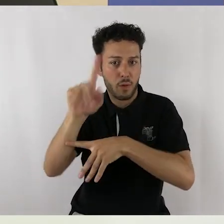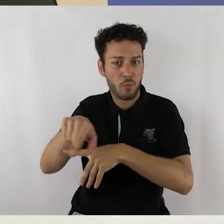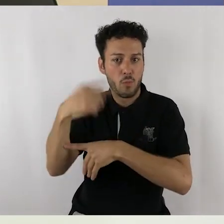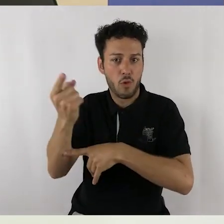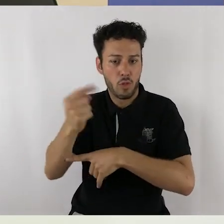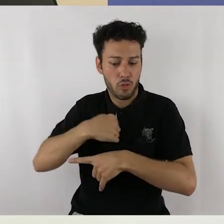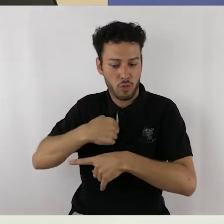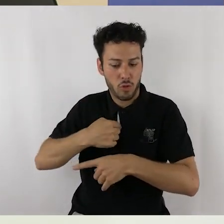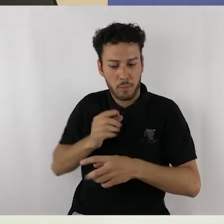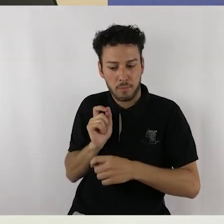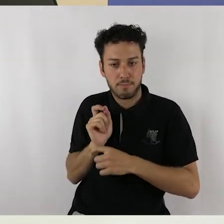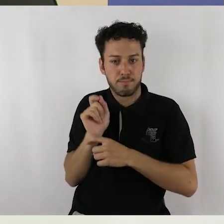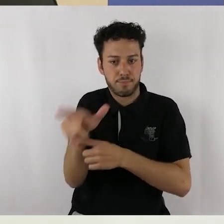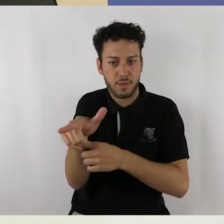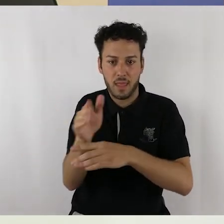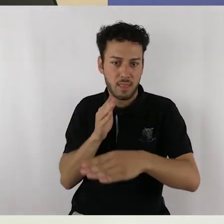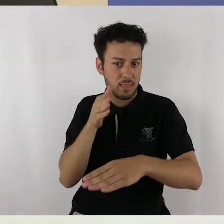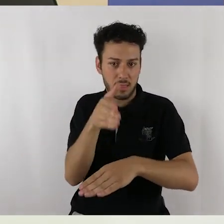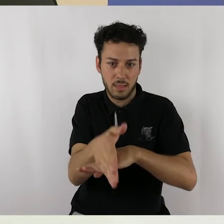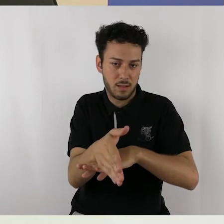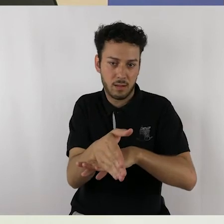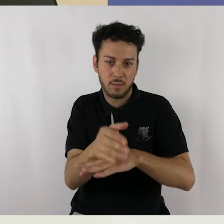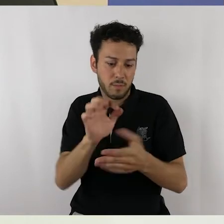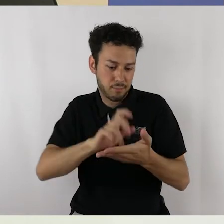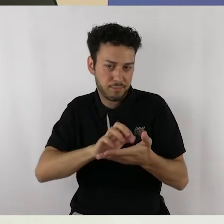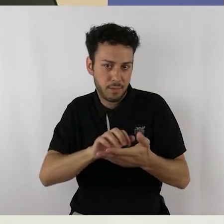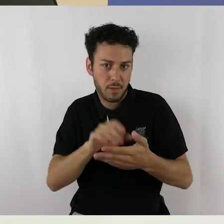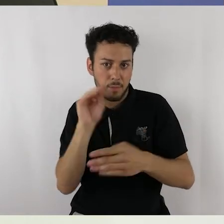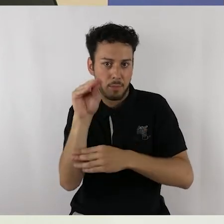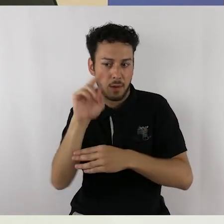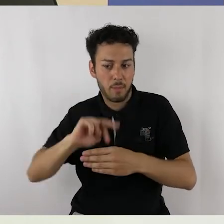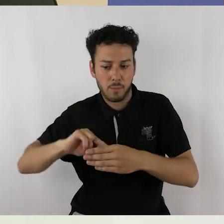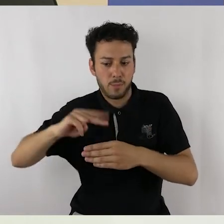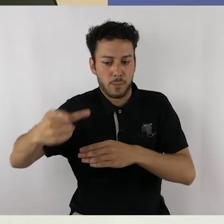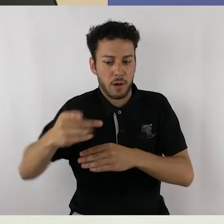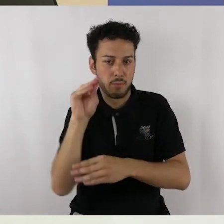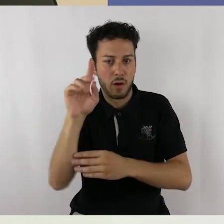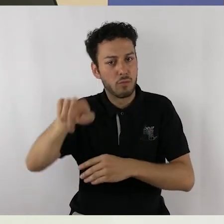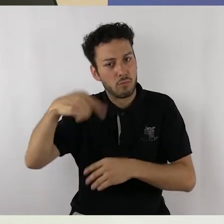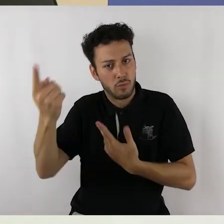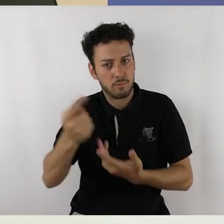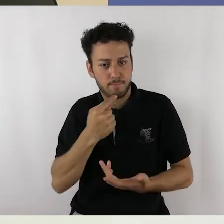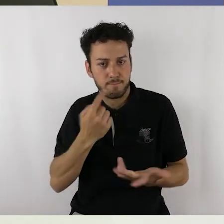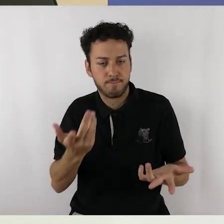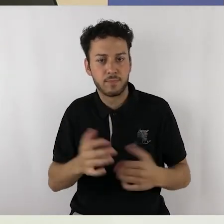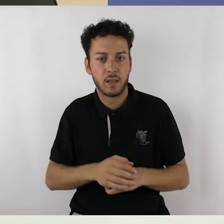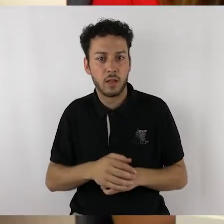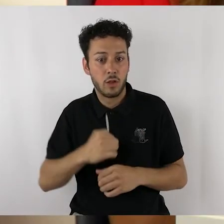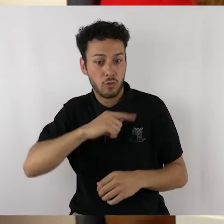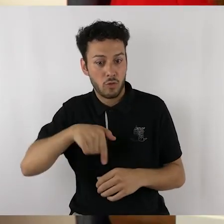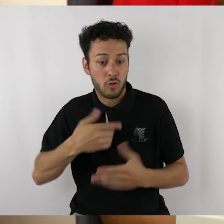o financiamento é enviado por nós diretamente por por transferência bancária para a outra instituição